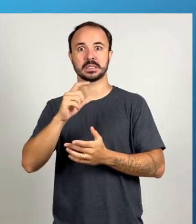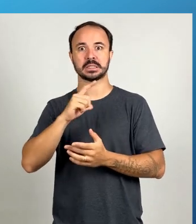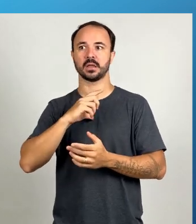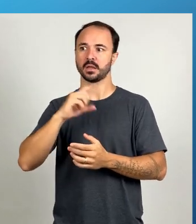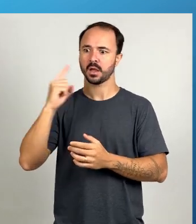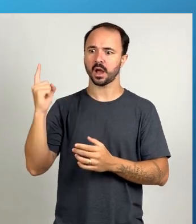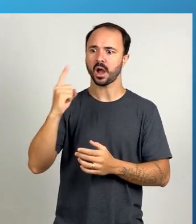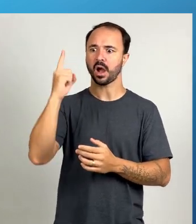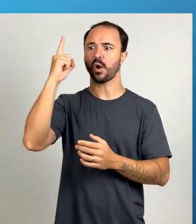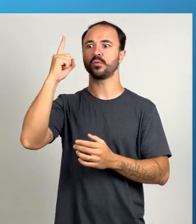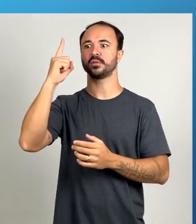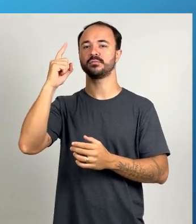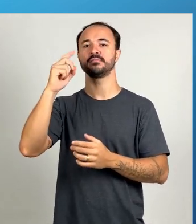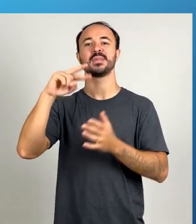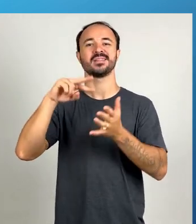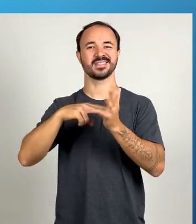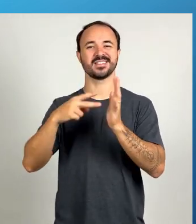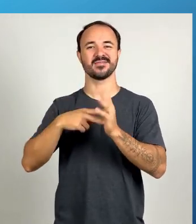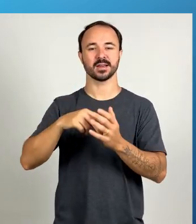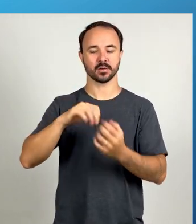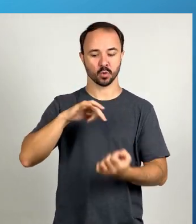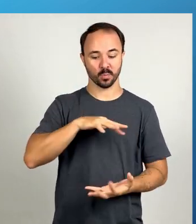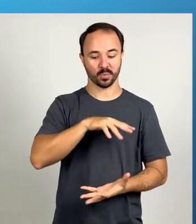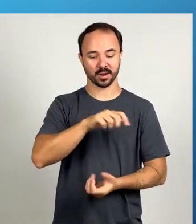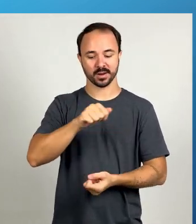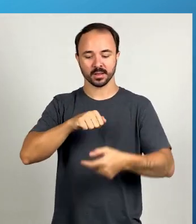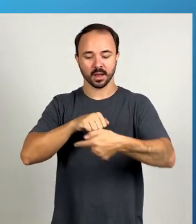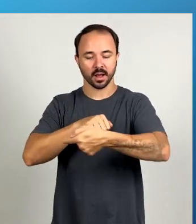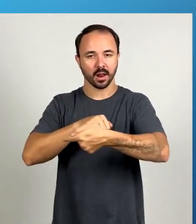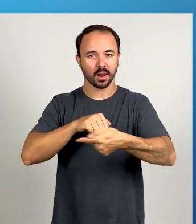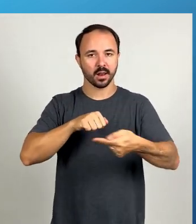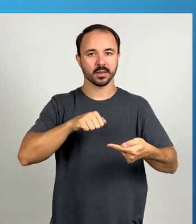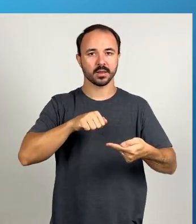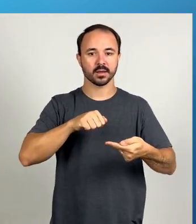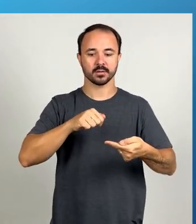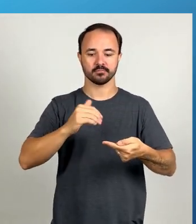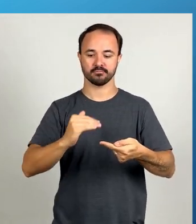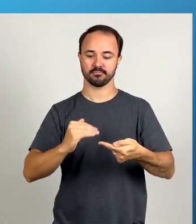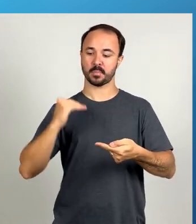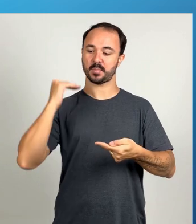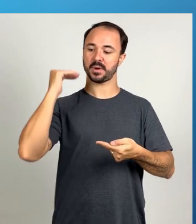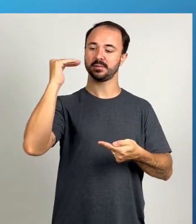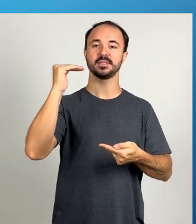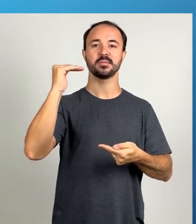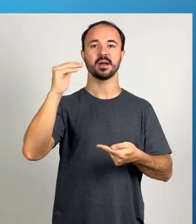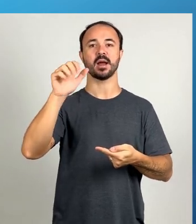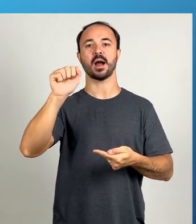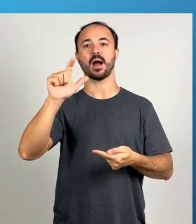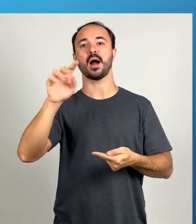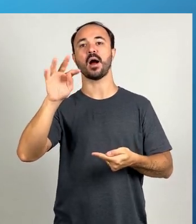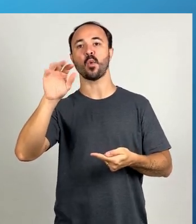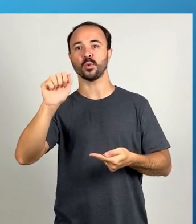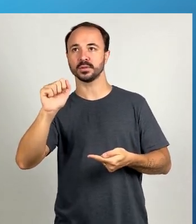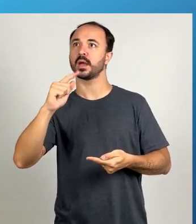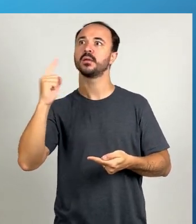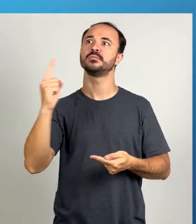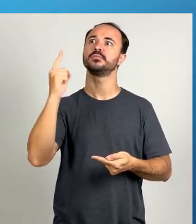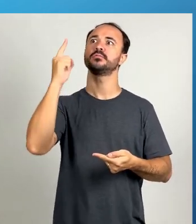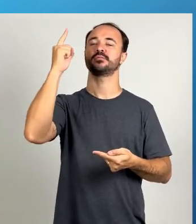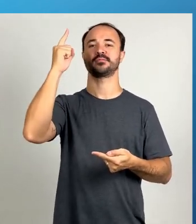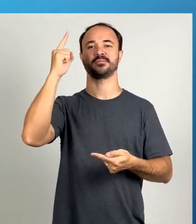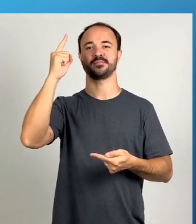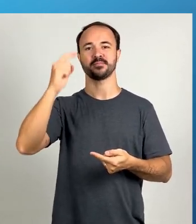fria, está longe do Equador, tá bom? Números mais altos, ó, 15, 30, 45. Já